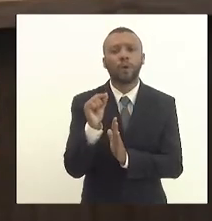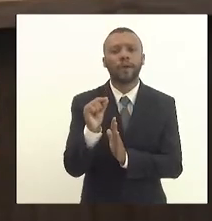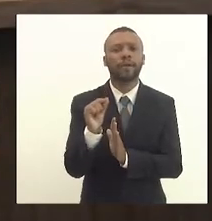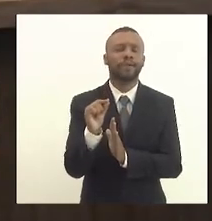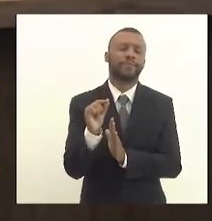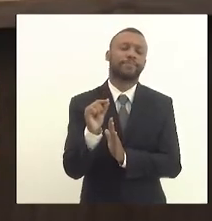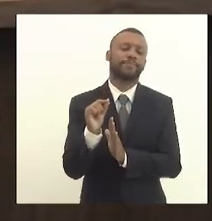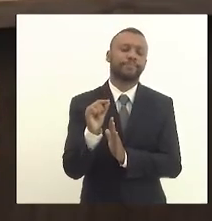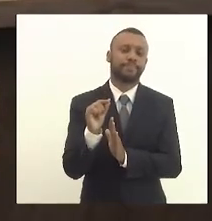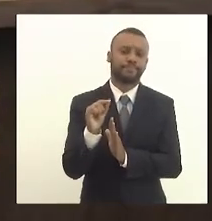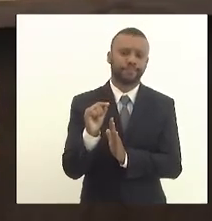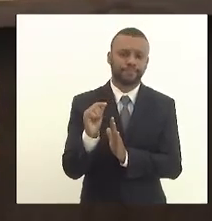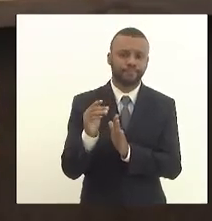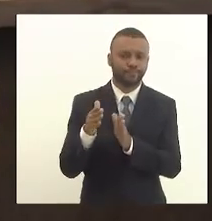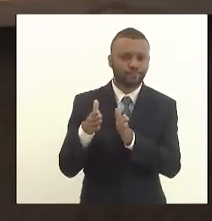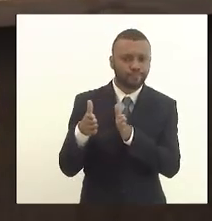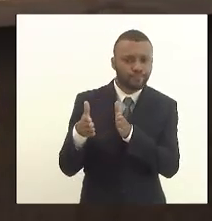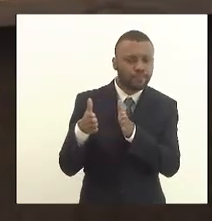iniciou-se